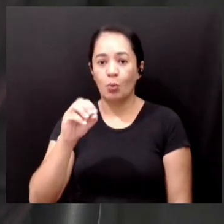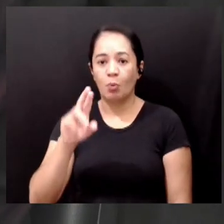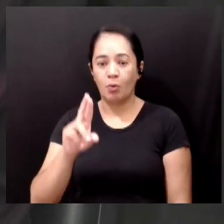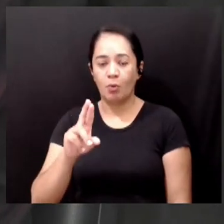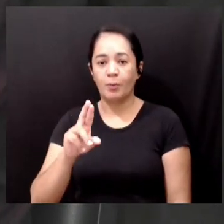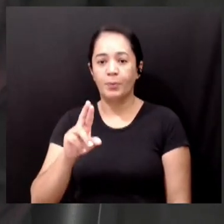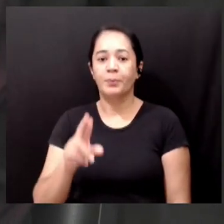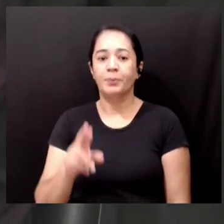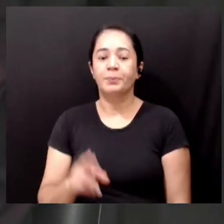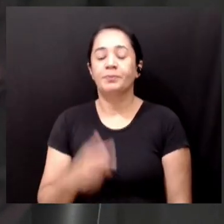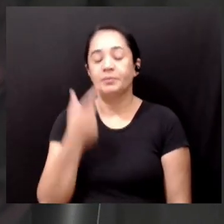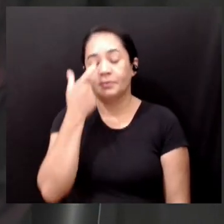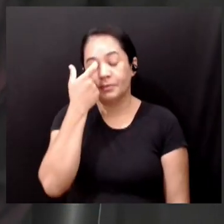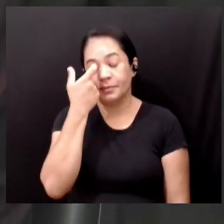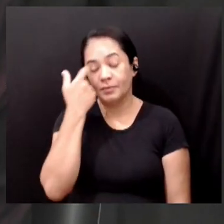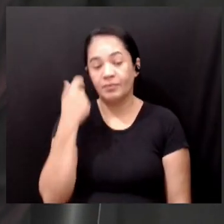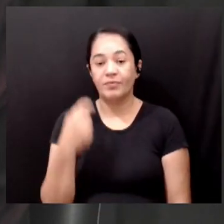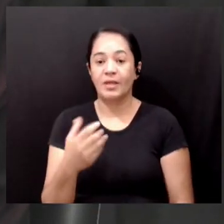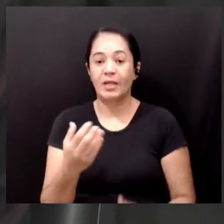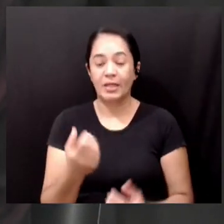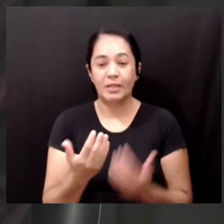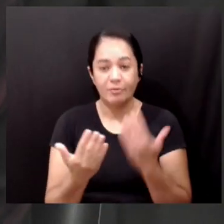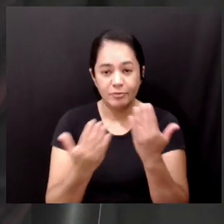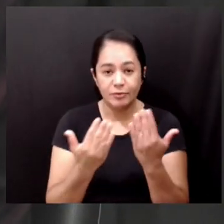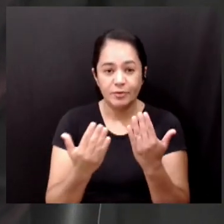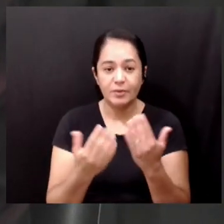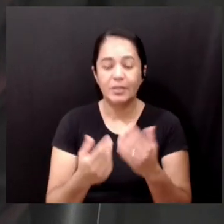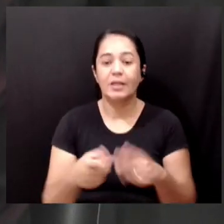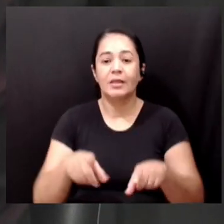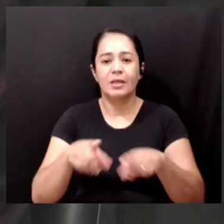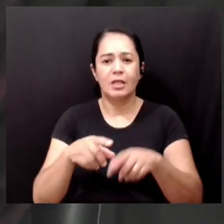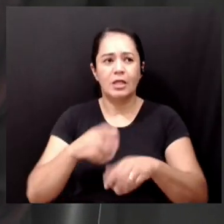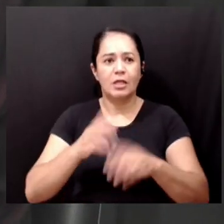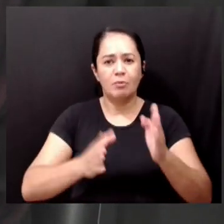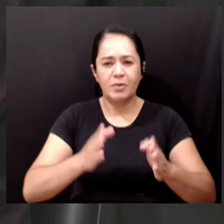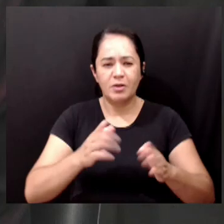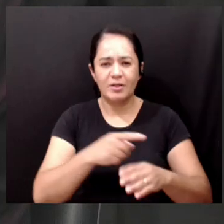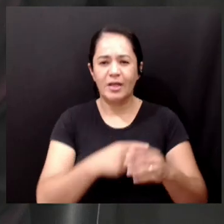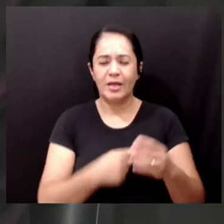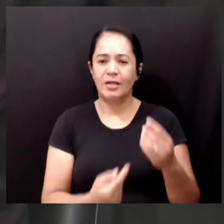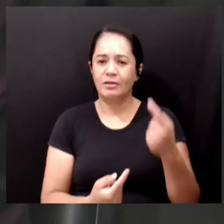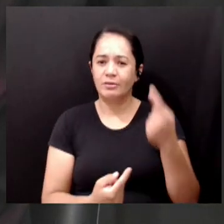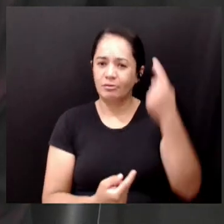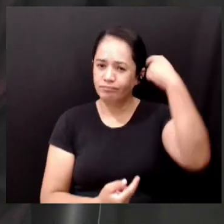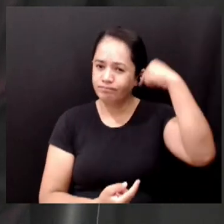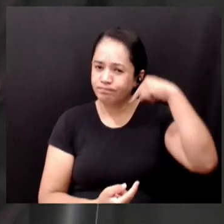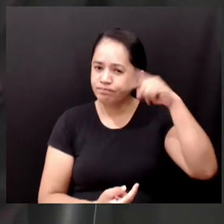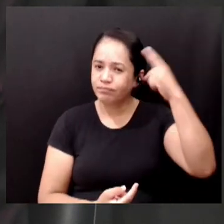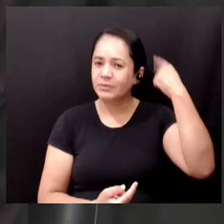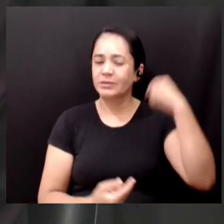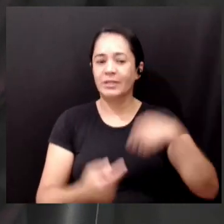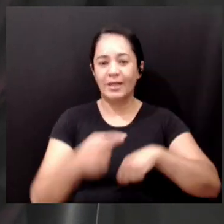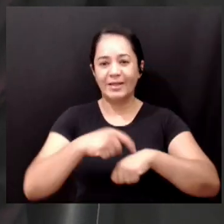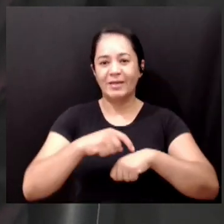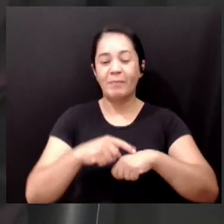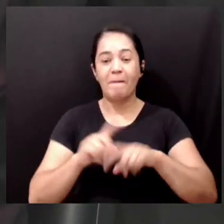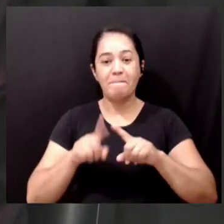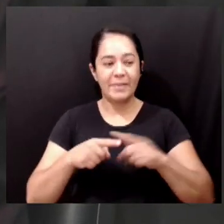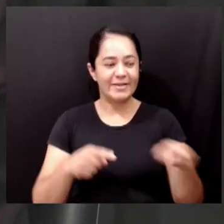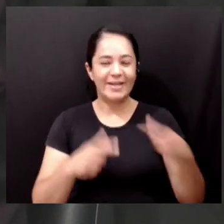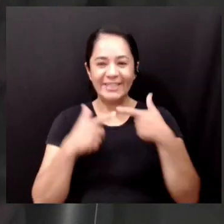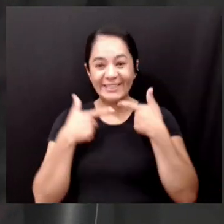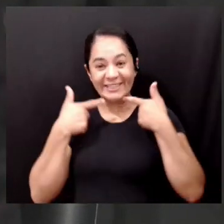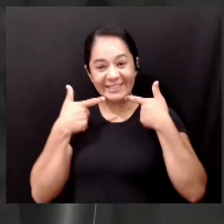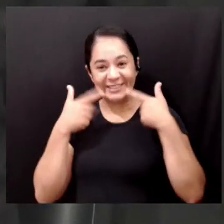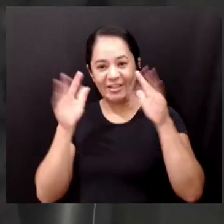E ela tava até com um dreno na cabeça, eu lembro, tudo. E devia estar doendo, né? Mas ela tava lá toda sorridente, toda feliz.